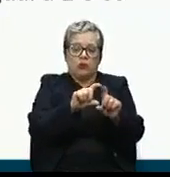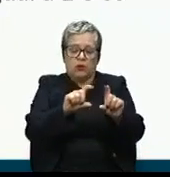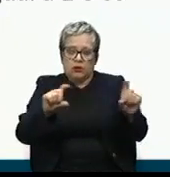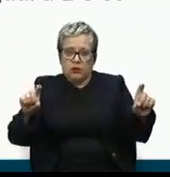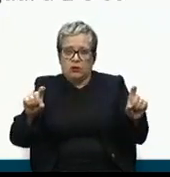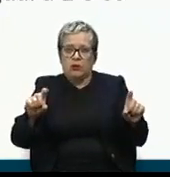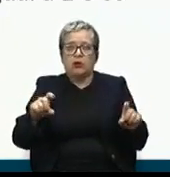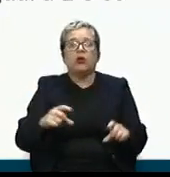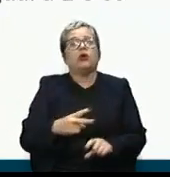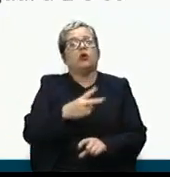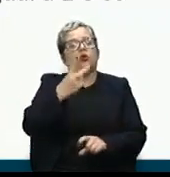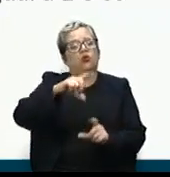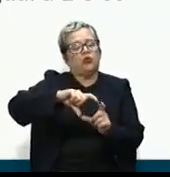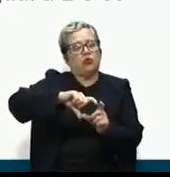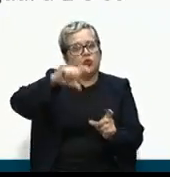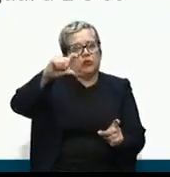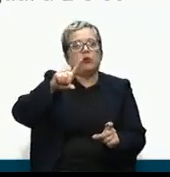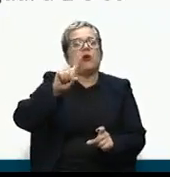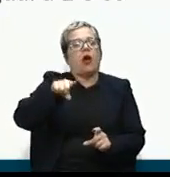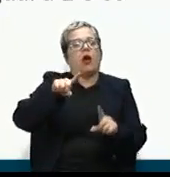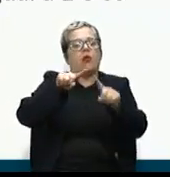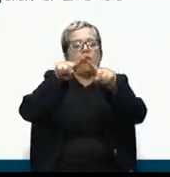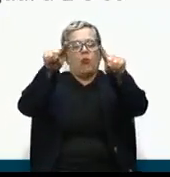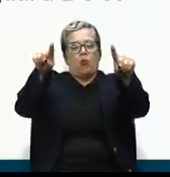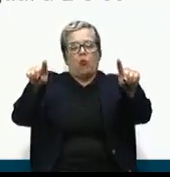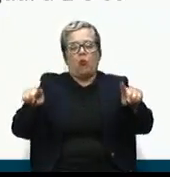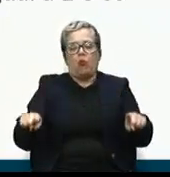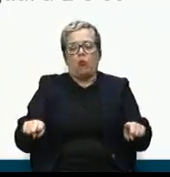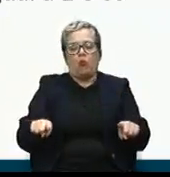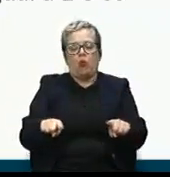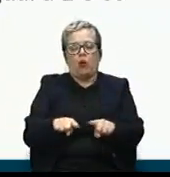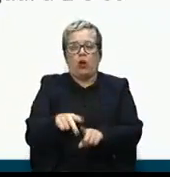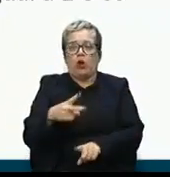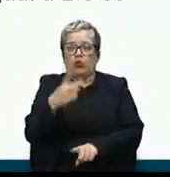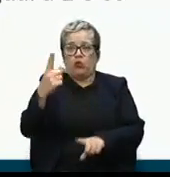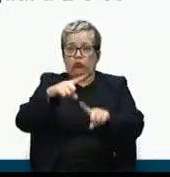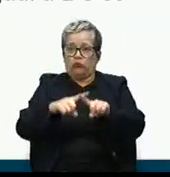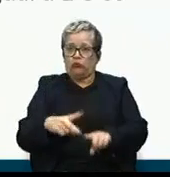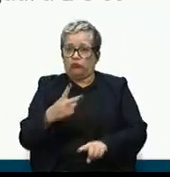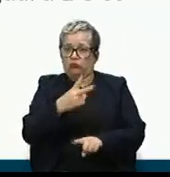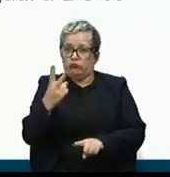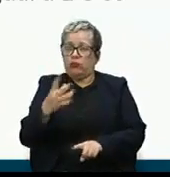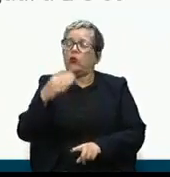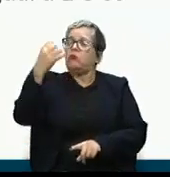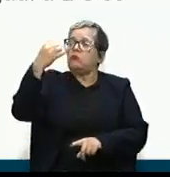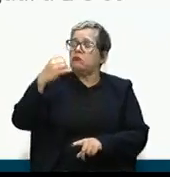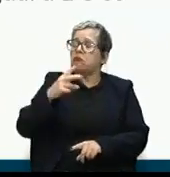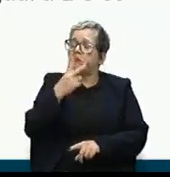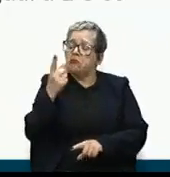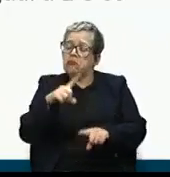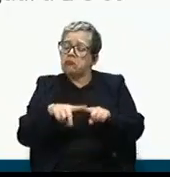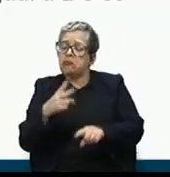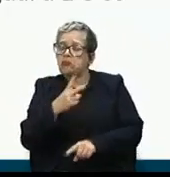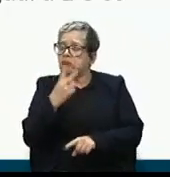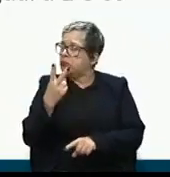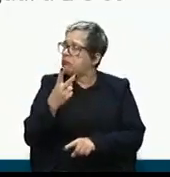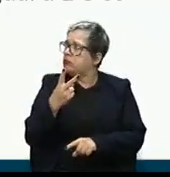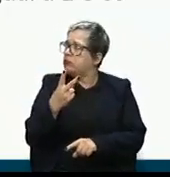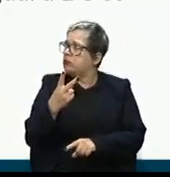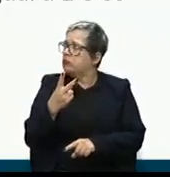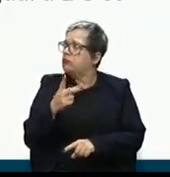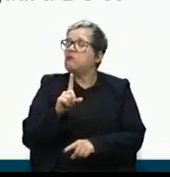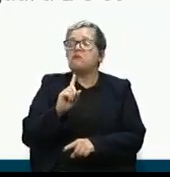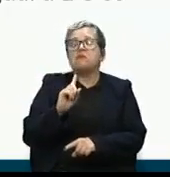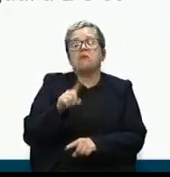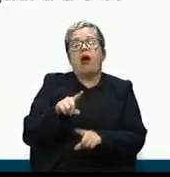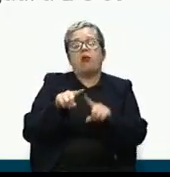linhas e 2 colunas. Então, ela é uma do tipo 2 por 2. Se ela é do tipo 2 por 2 e ela é